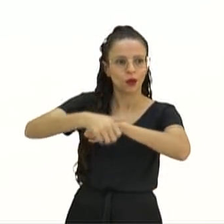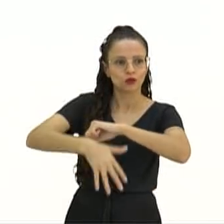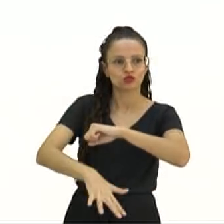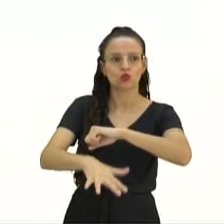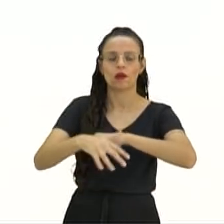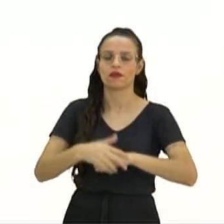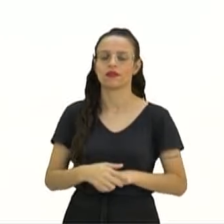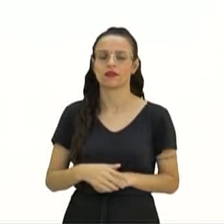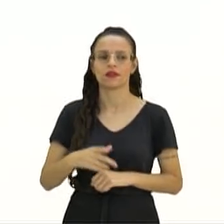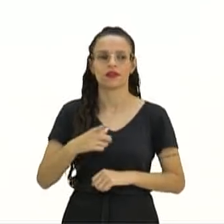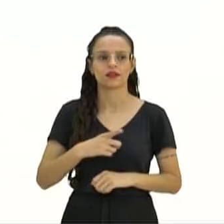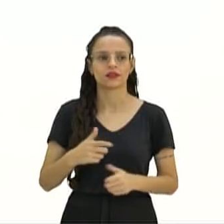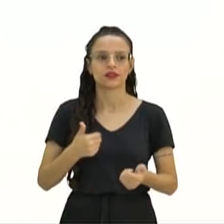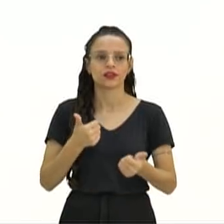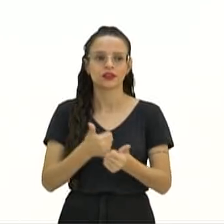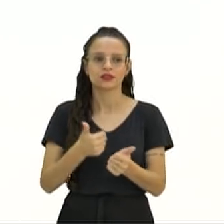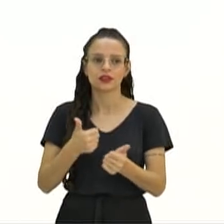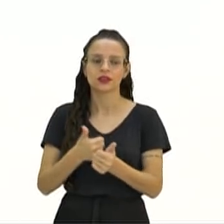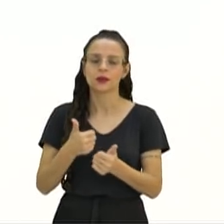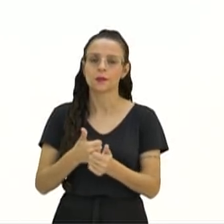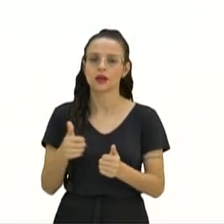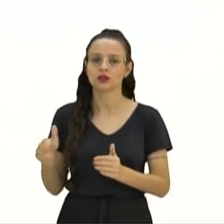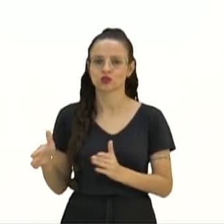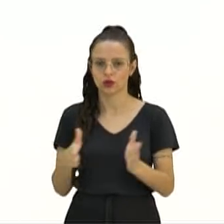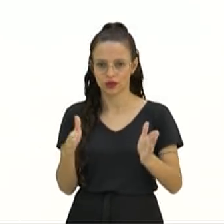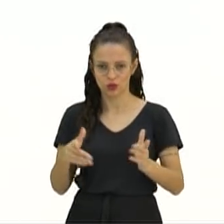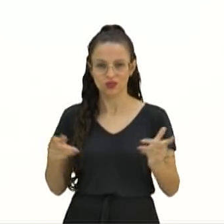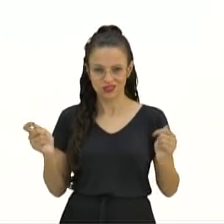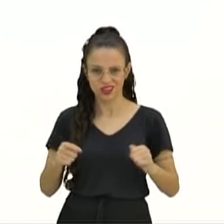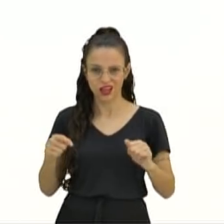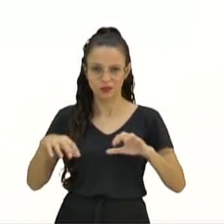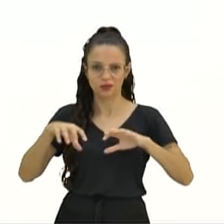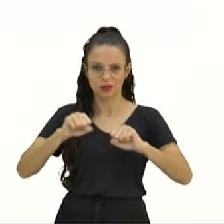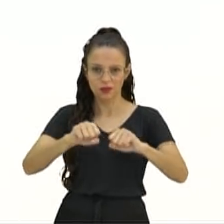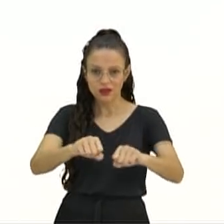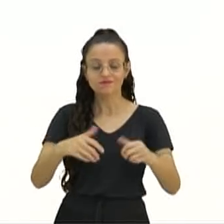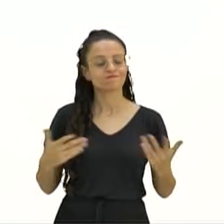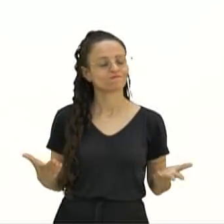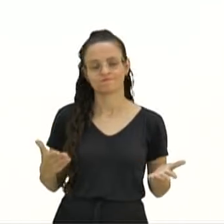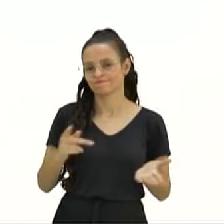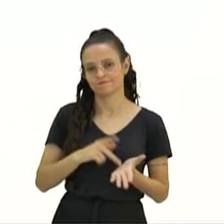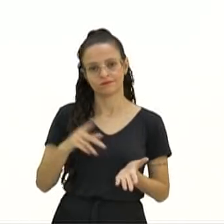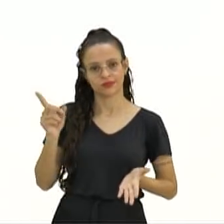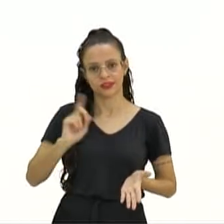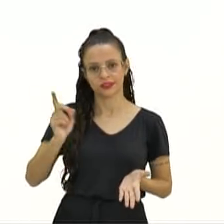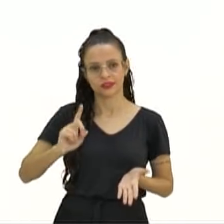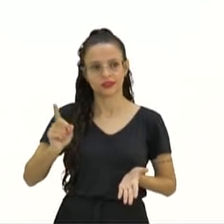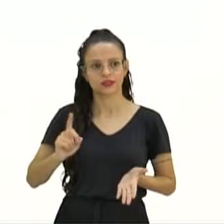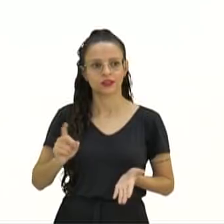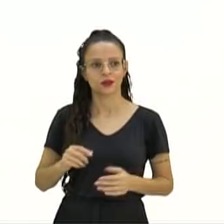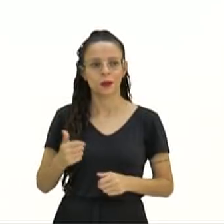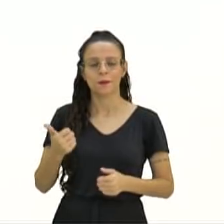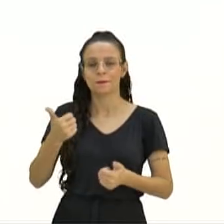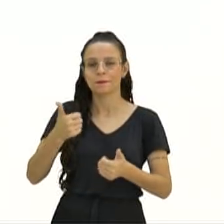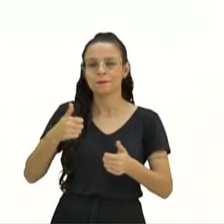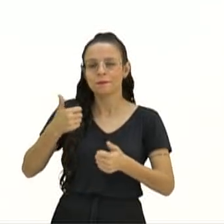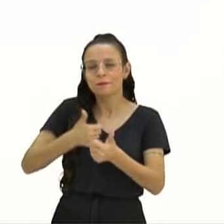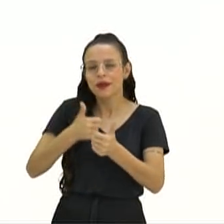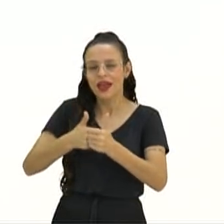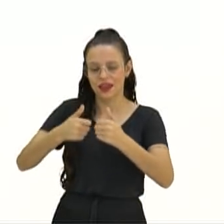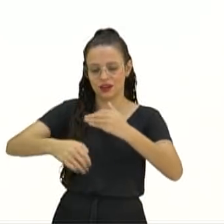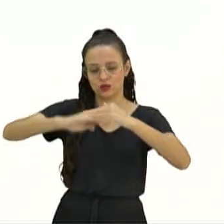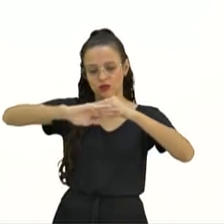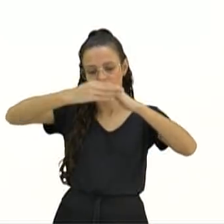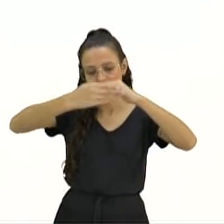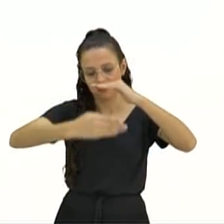área próxima do rio ali. Deveria ser ocupada? Na verdade, não. Áreas de encosta, pode ter deslizamento de